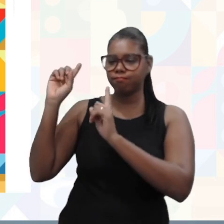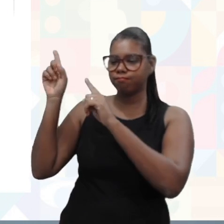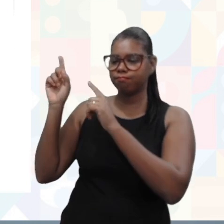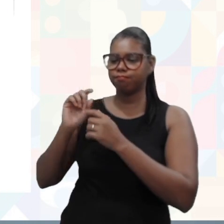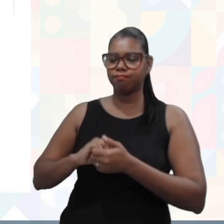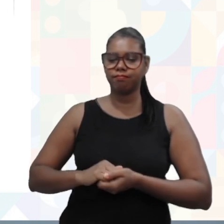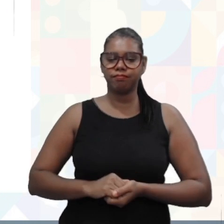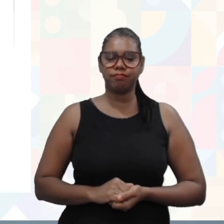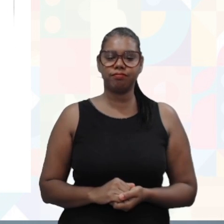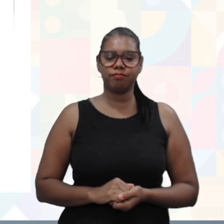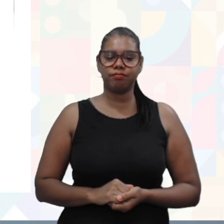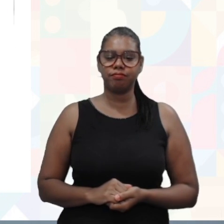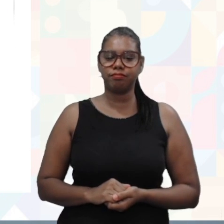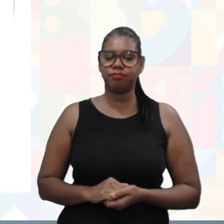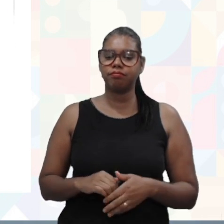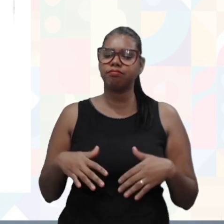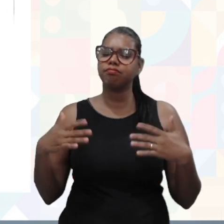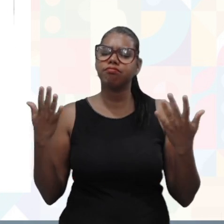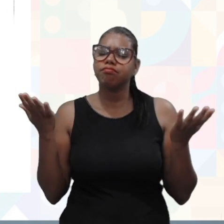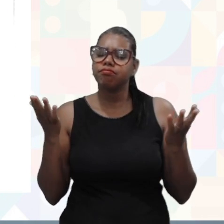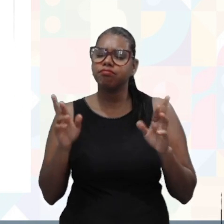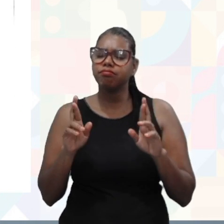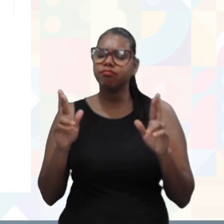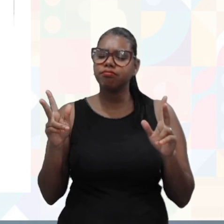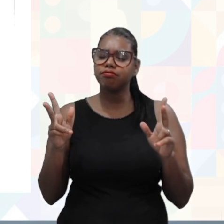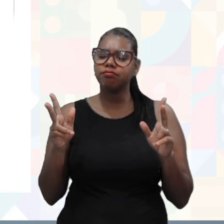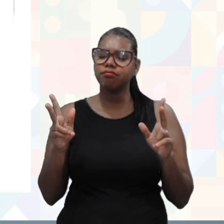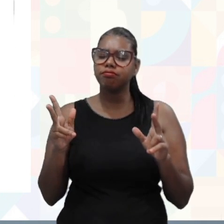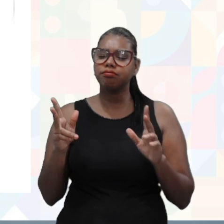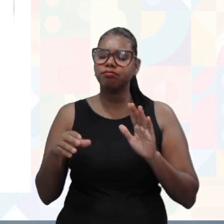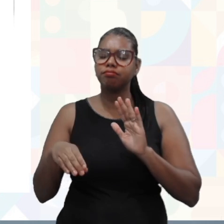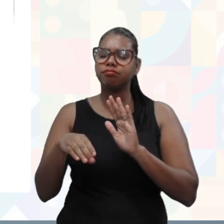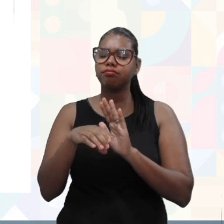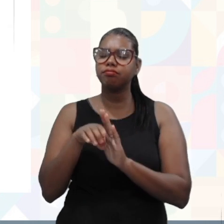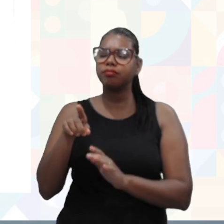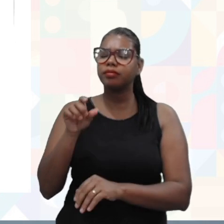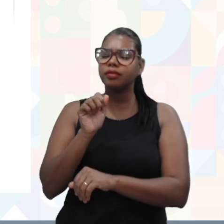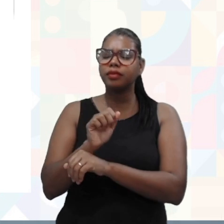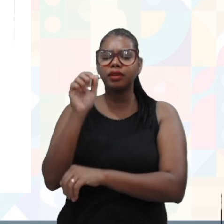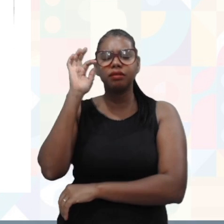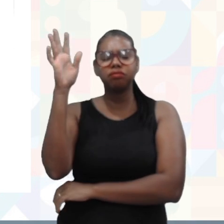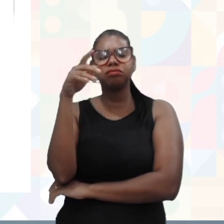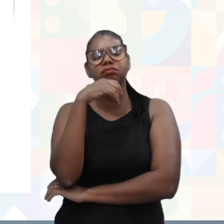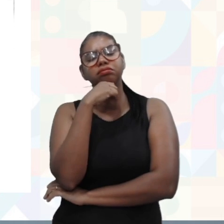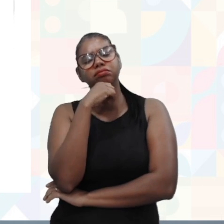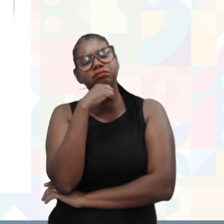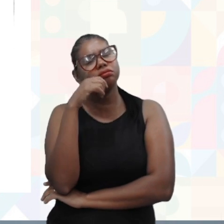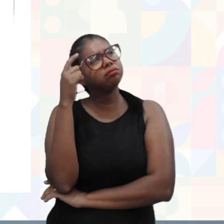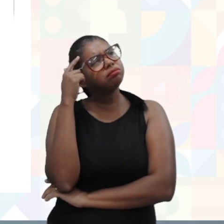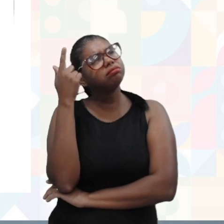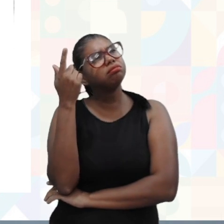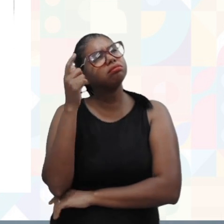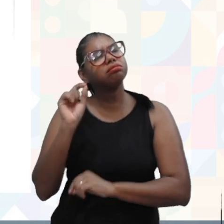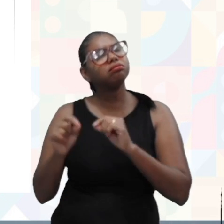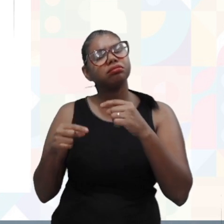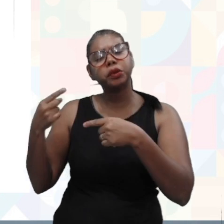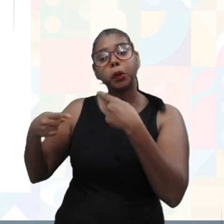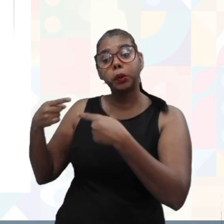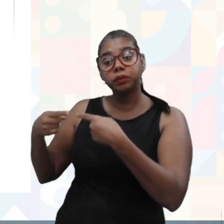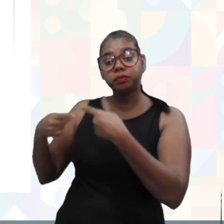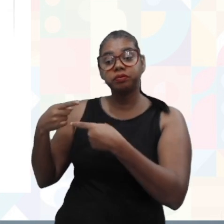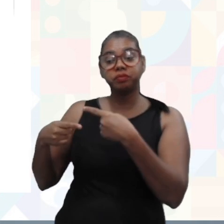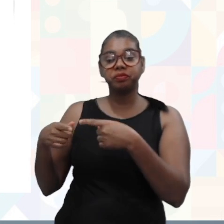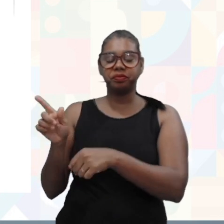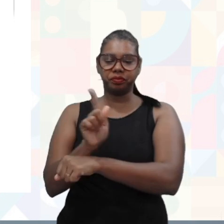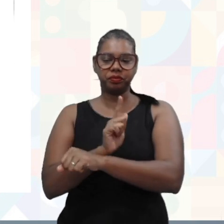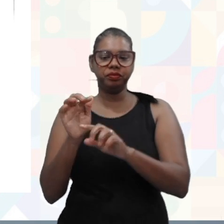juntos? Qual a diferença entre alguns conceitos? Você já parou para pensar política, políticas e